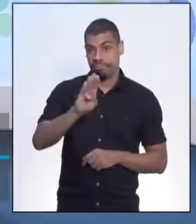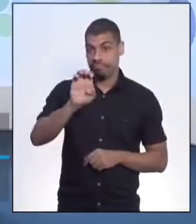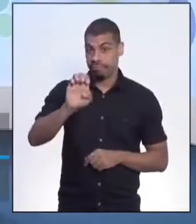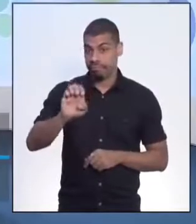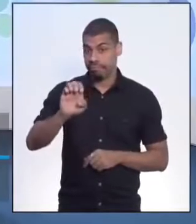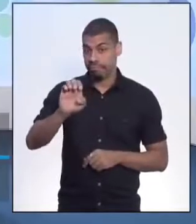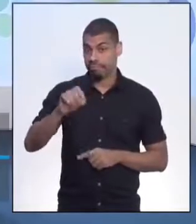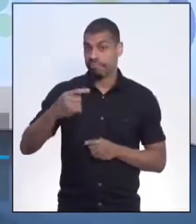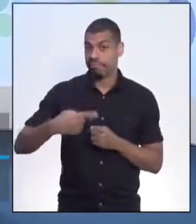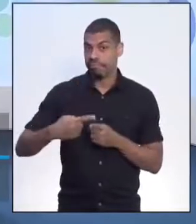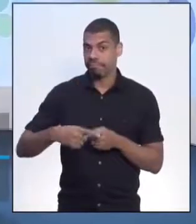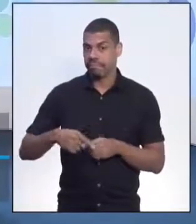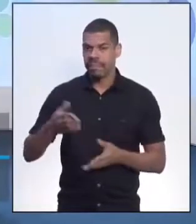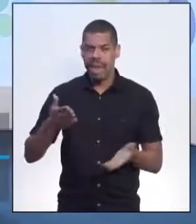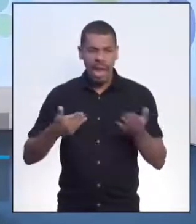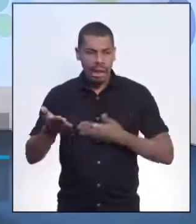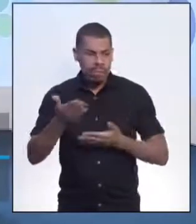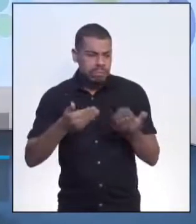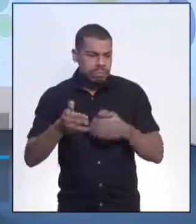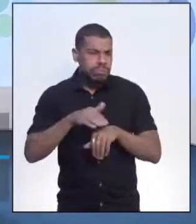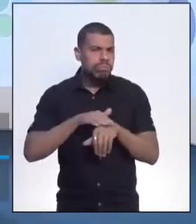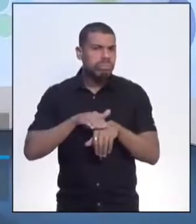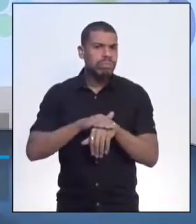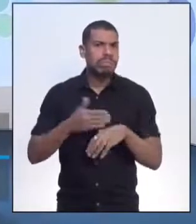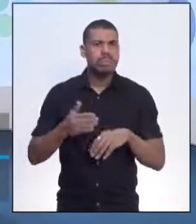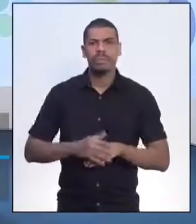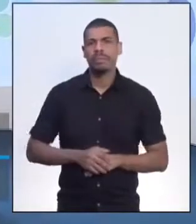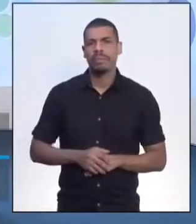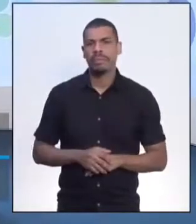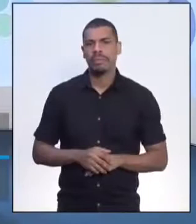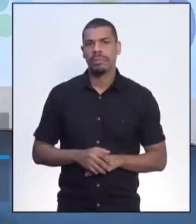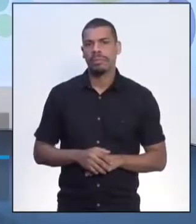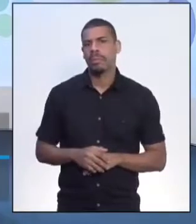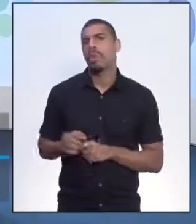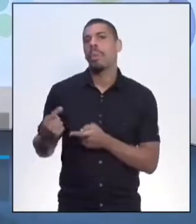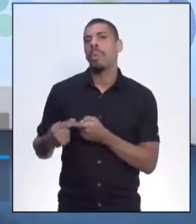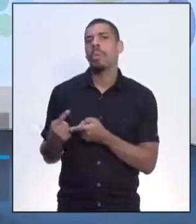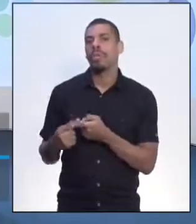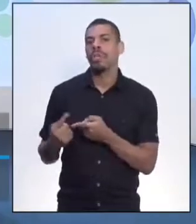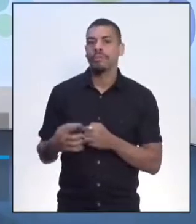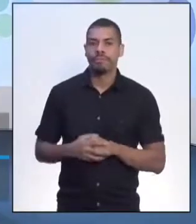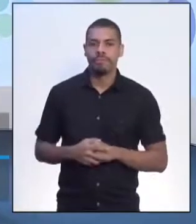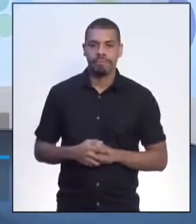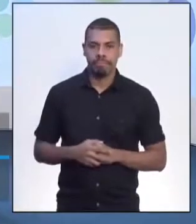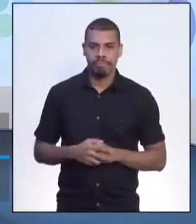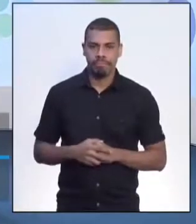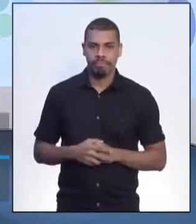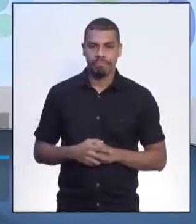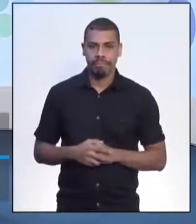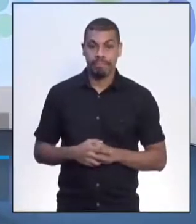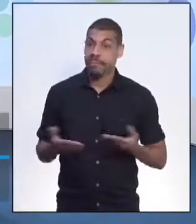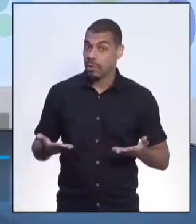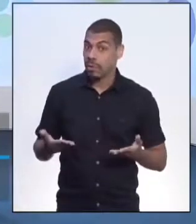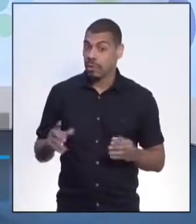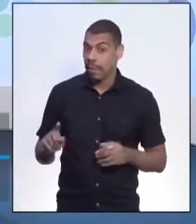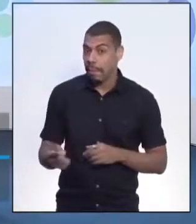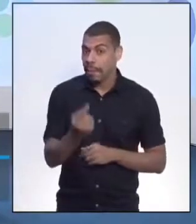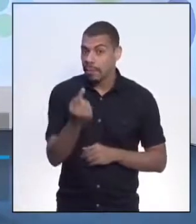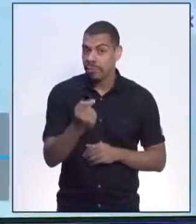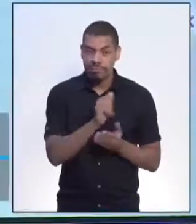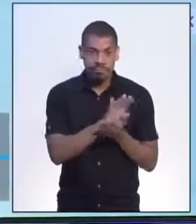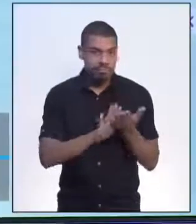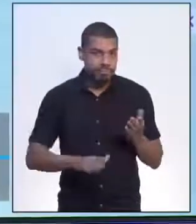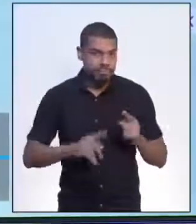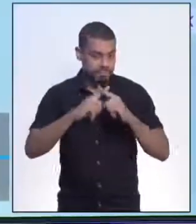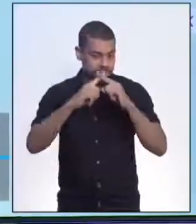No coloquial, às vezes a gente usa até cause, né? Uhum. Por quê? Ok? Agora nós temos mais um desafiozinho